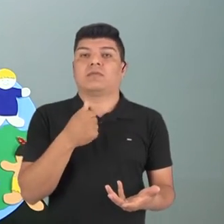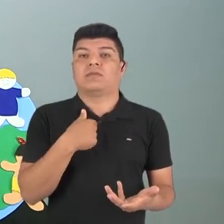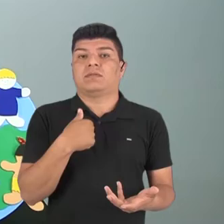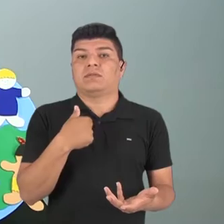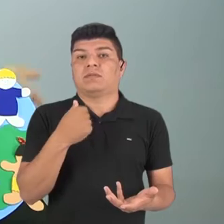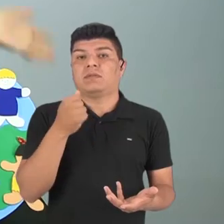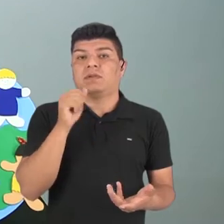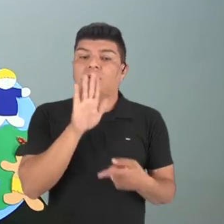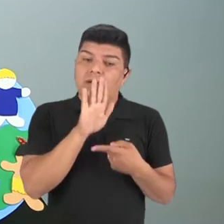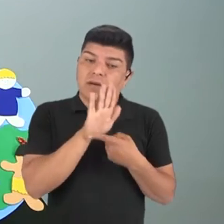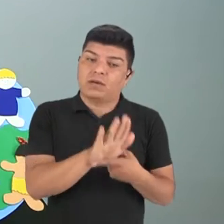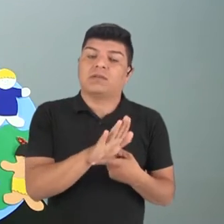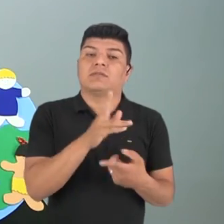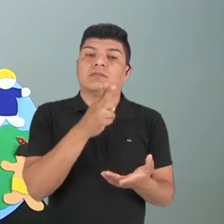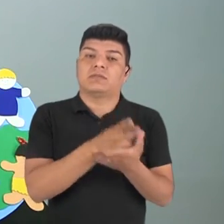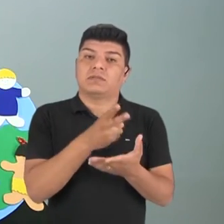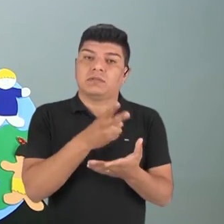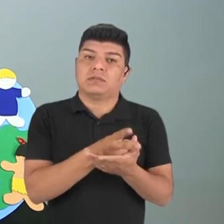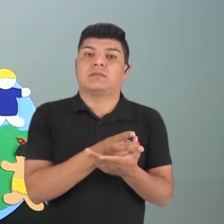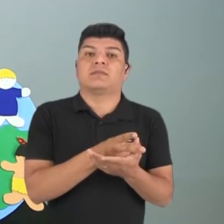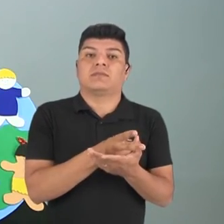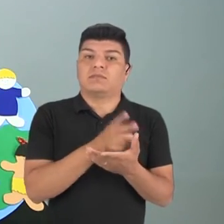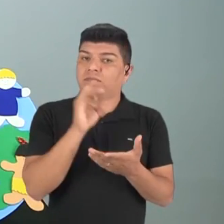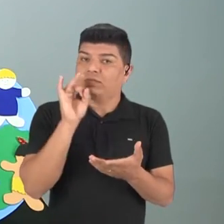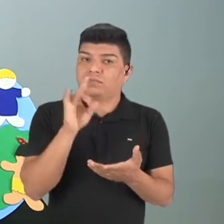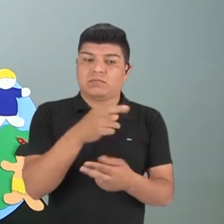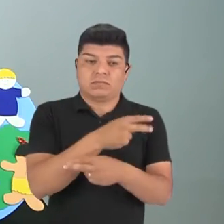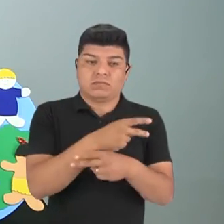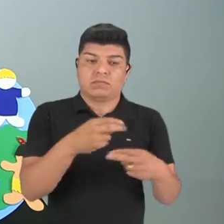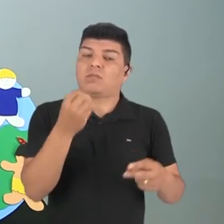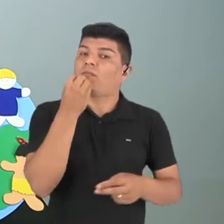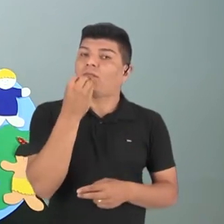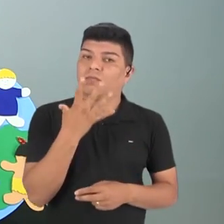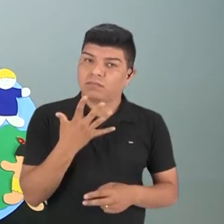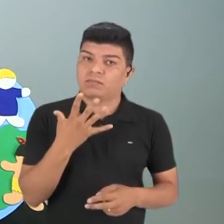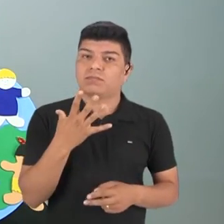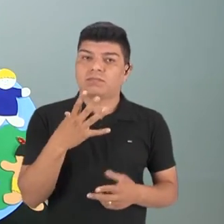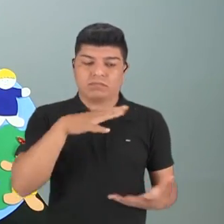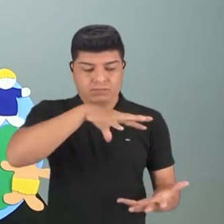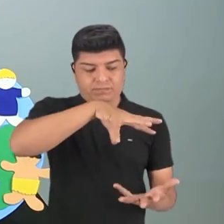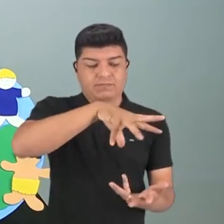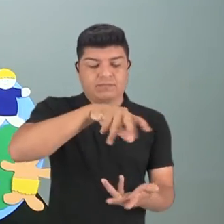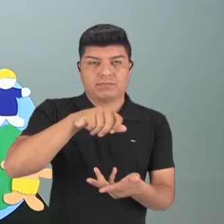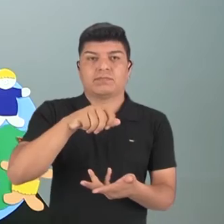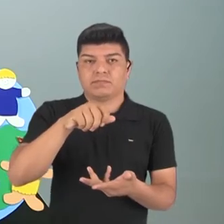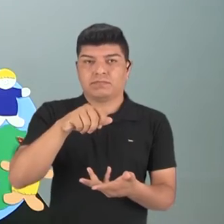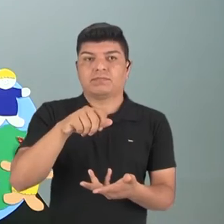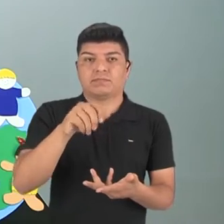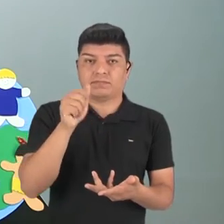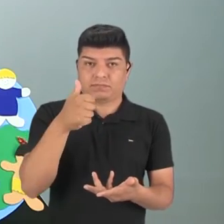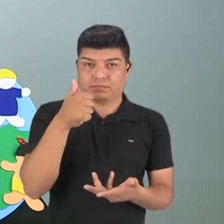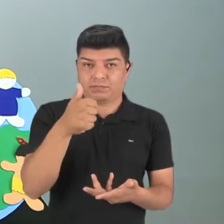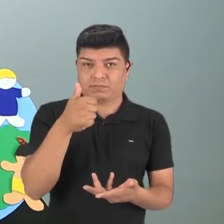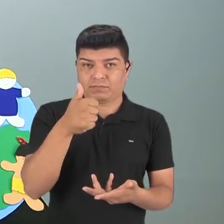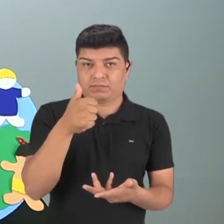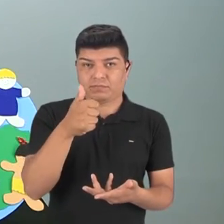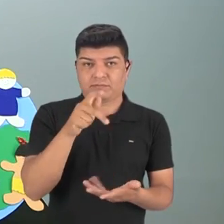a solidariedade. Nós só queremos coisas boas no nosso mundo. É isso